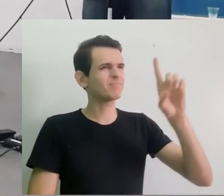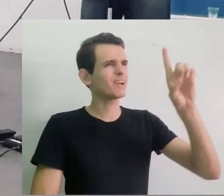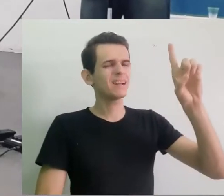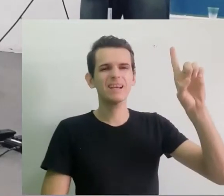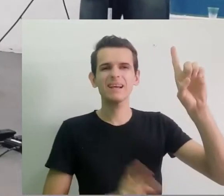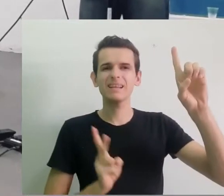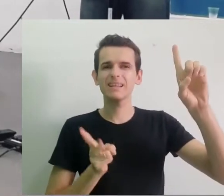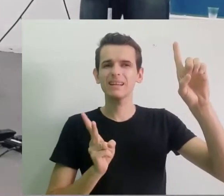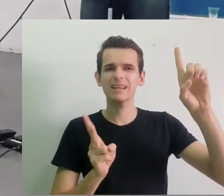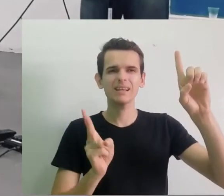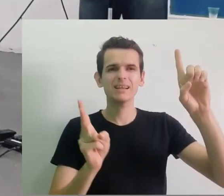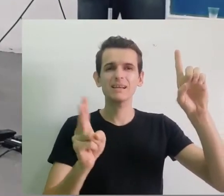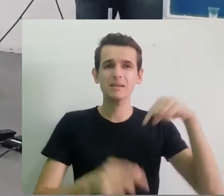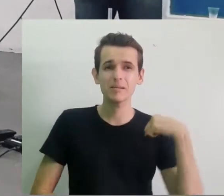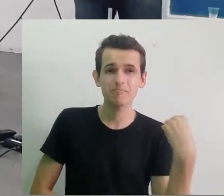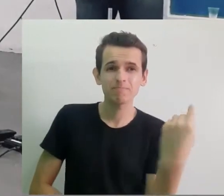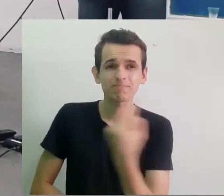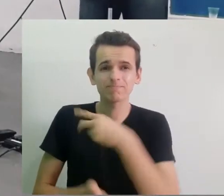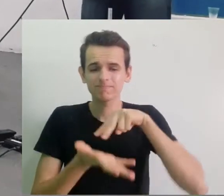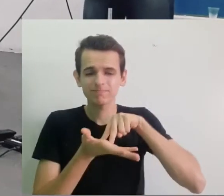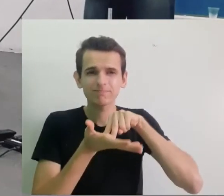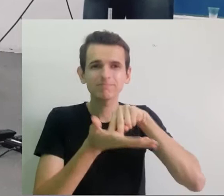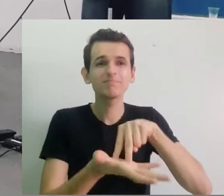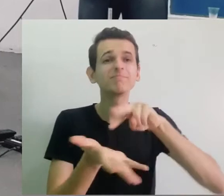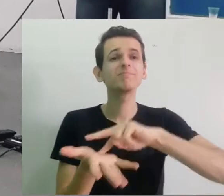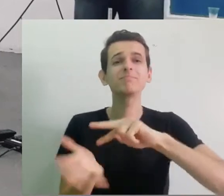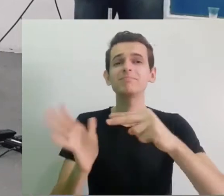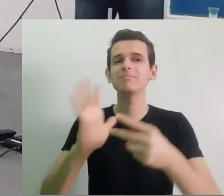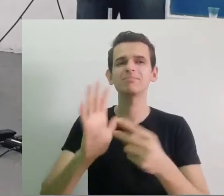firmado estarei, sempre te